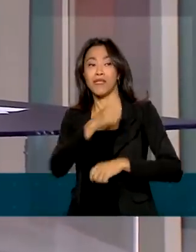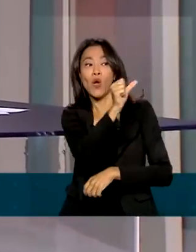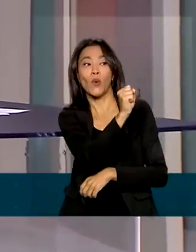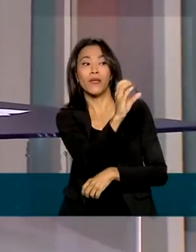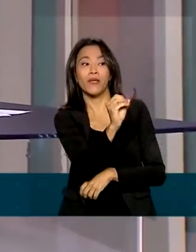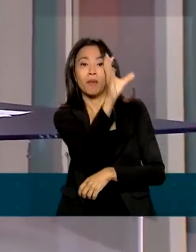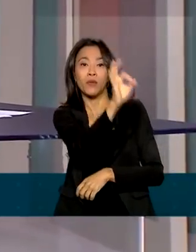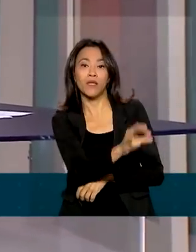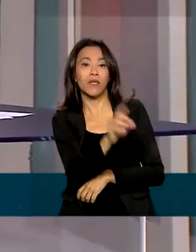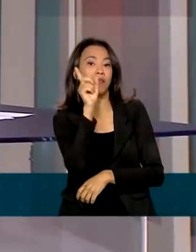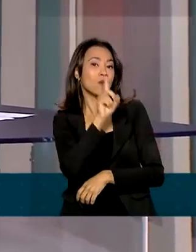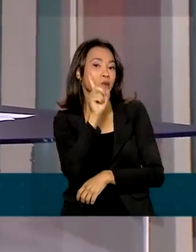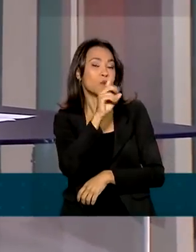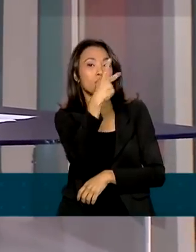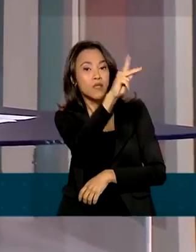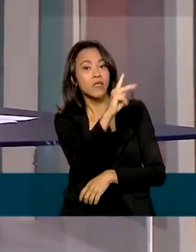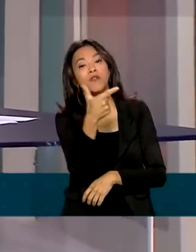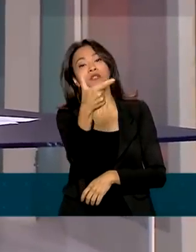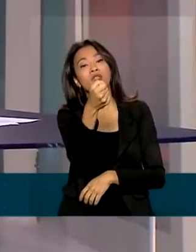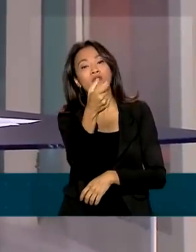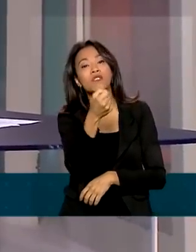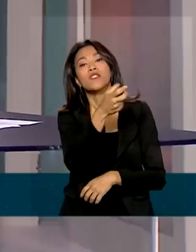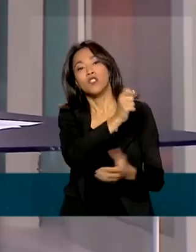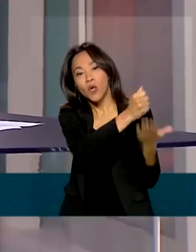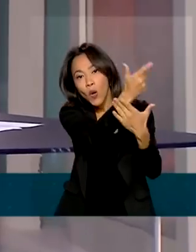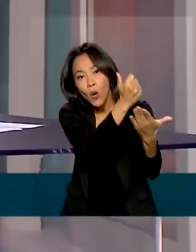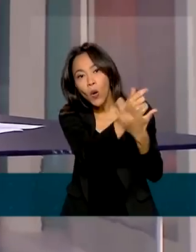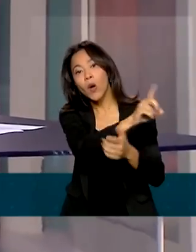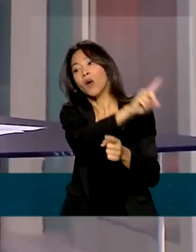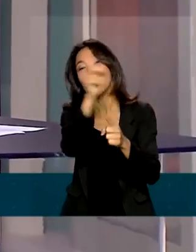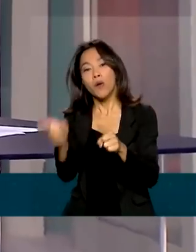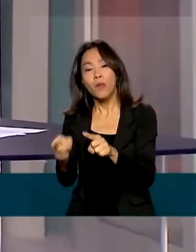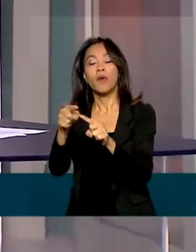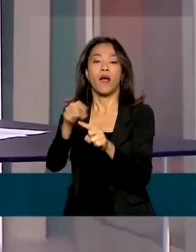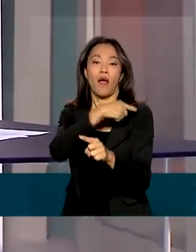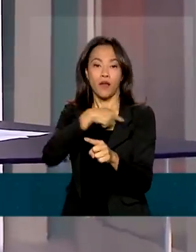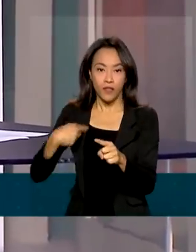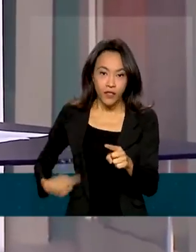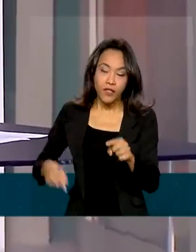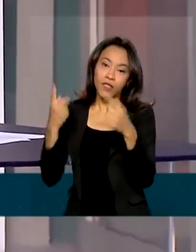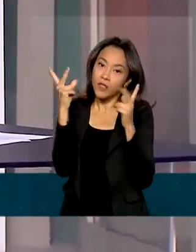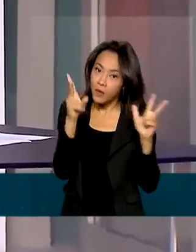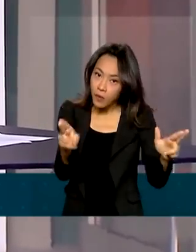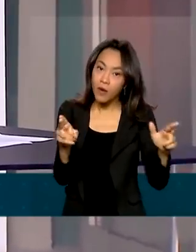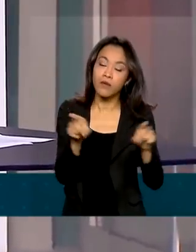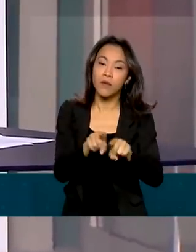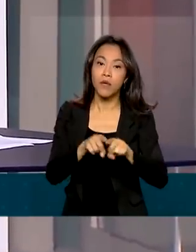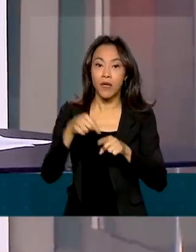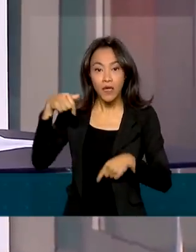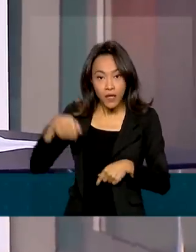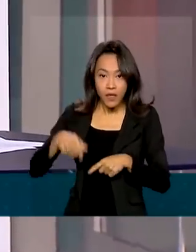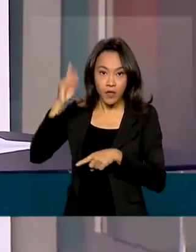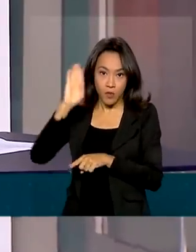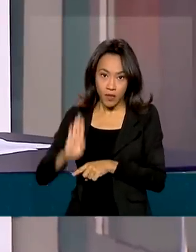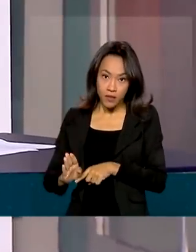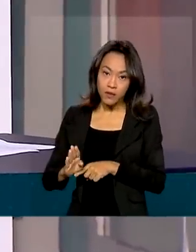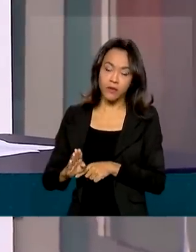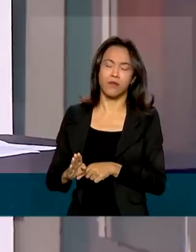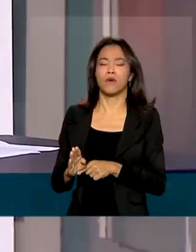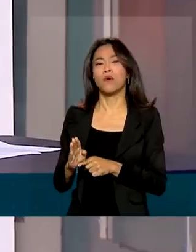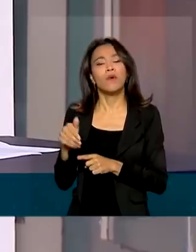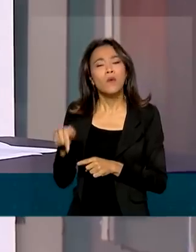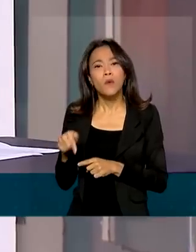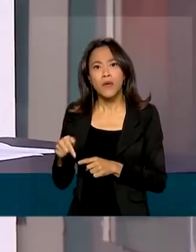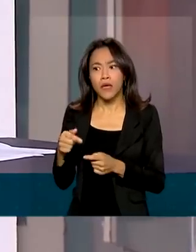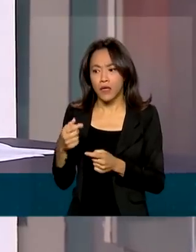própria e 20% de importados, a China também mais ou menos nesse patamar, e o Brasil, como essa potência do